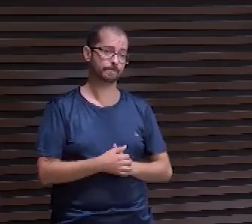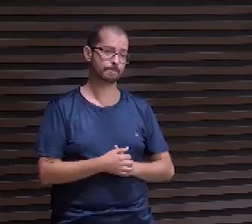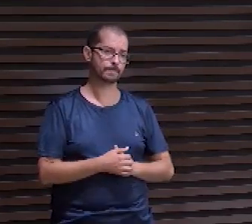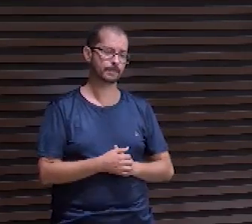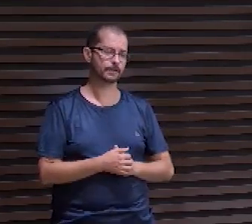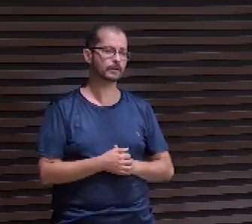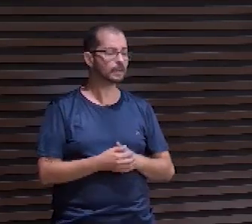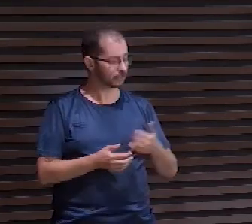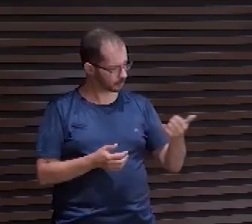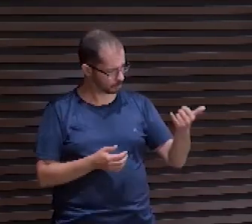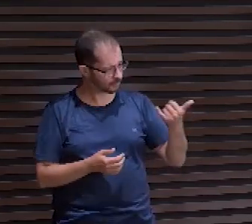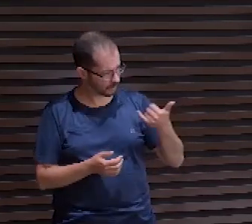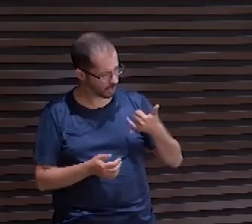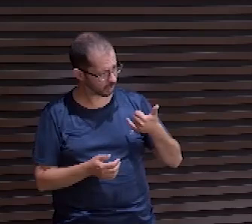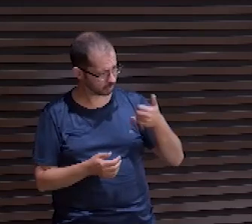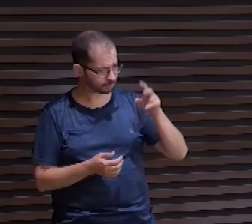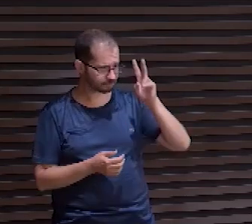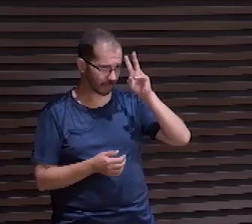Conte-me então, amigo,